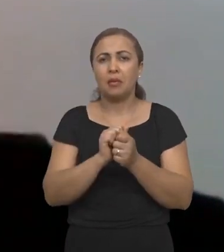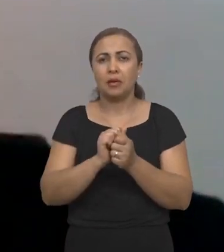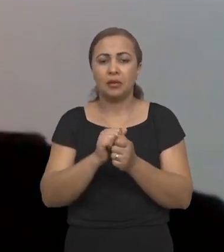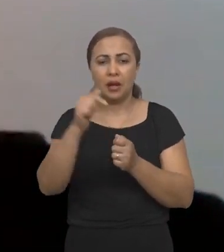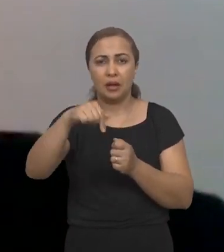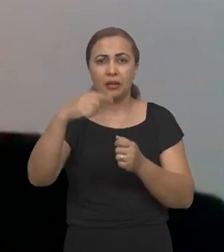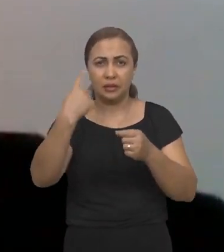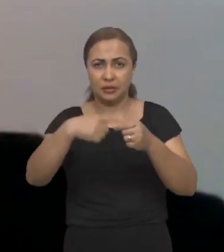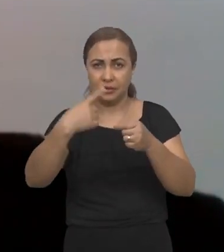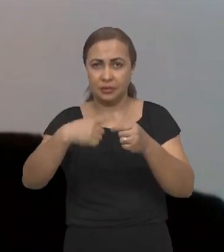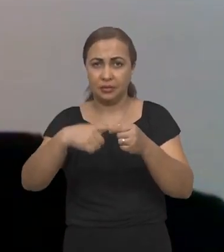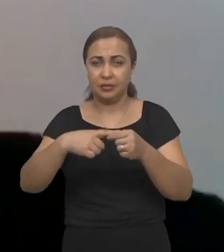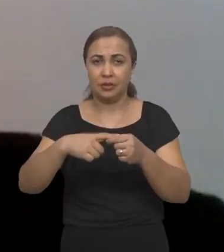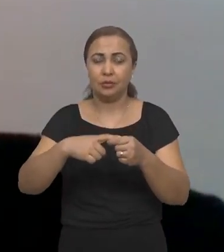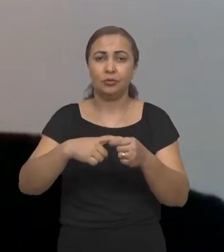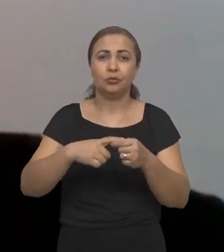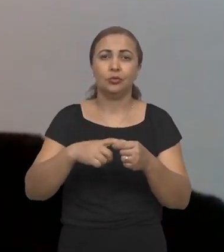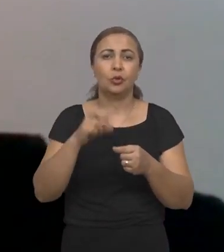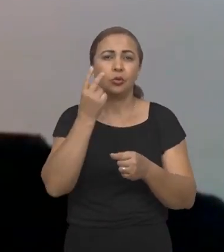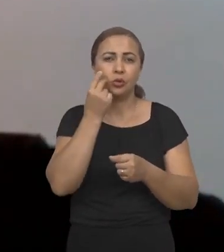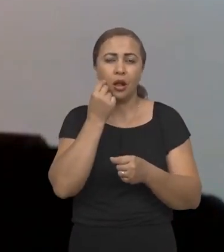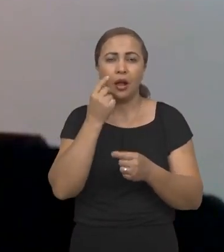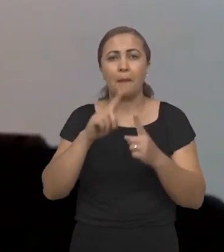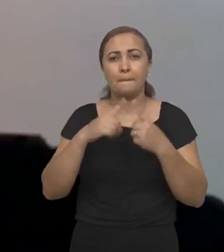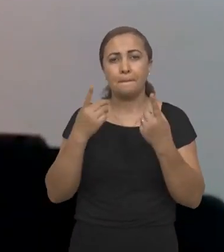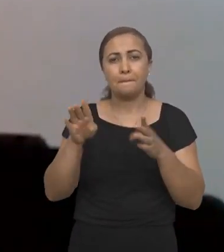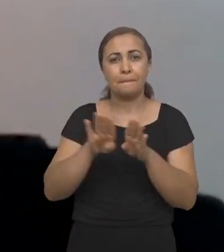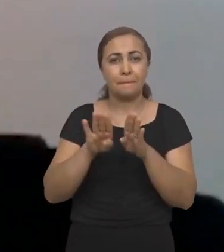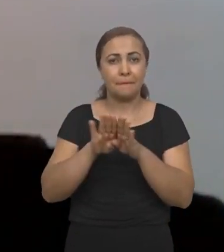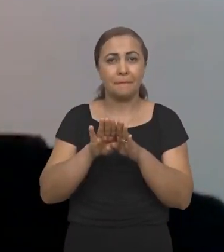a Apoio de Quixeré, a gente está tendo muito contato também com